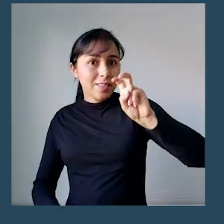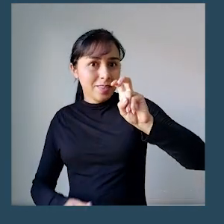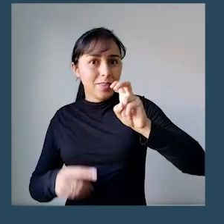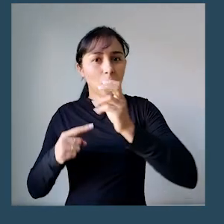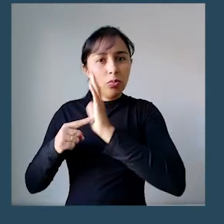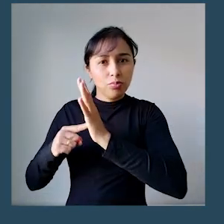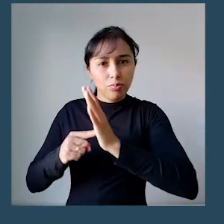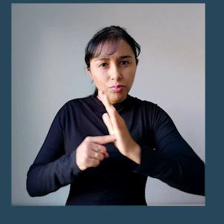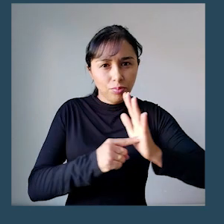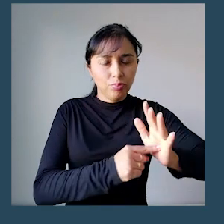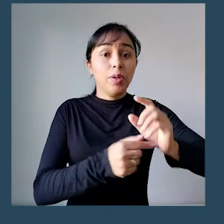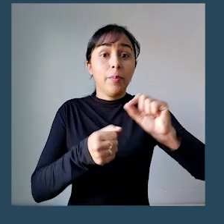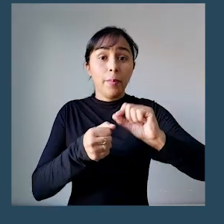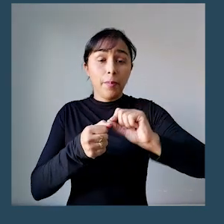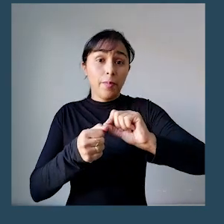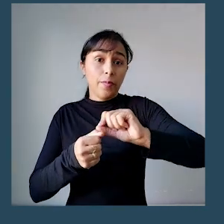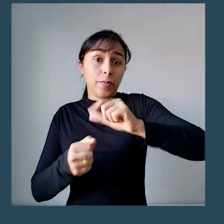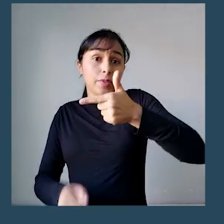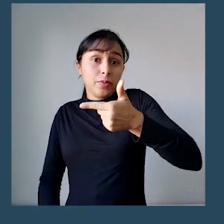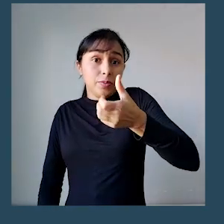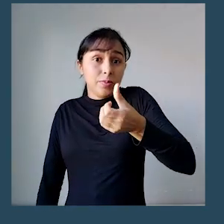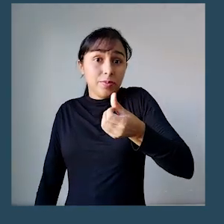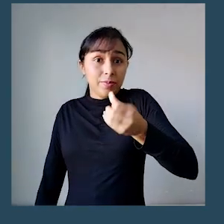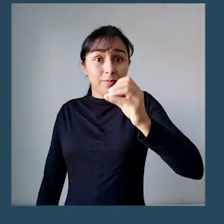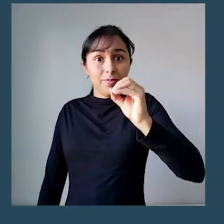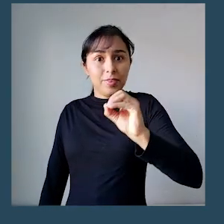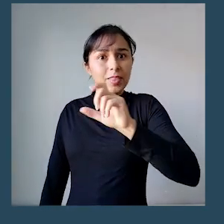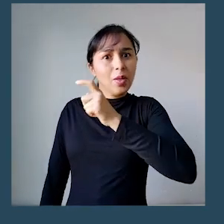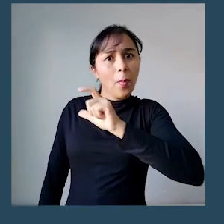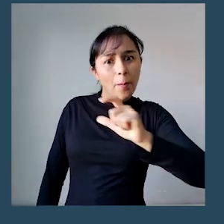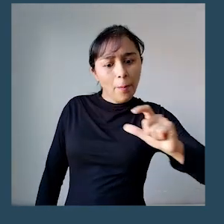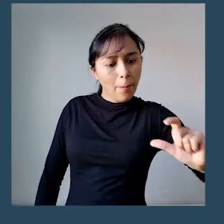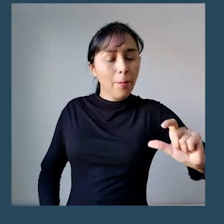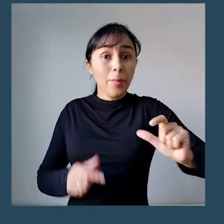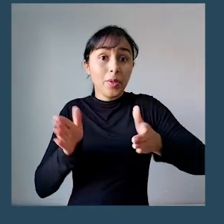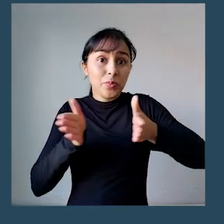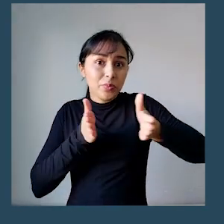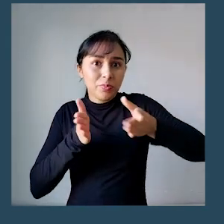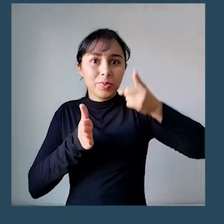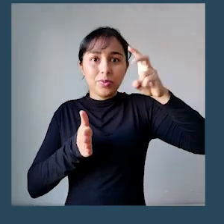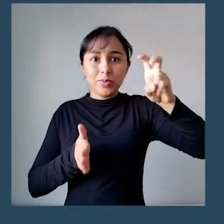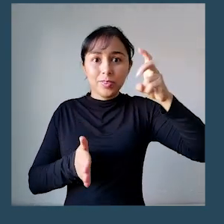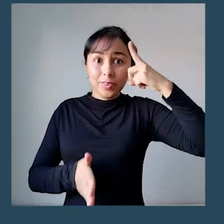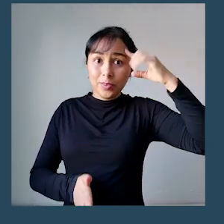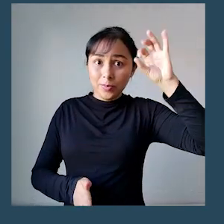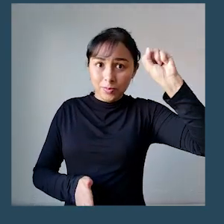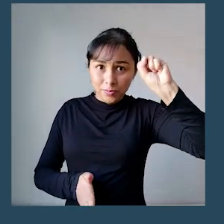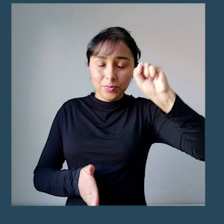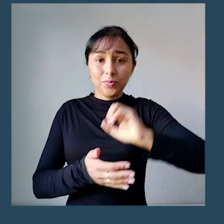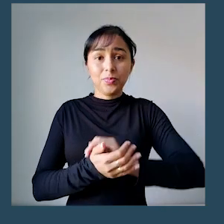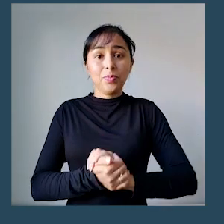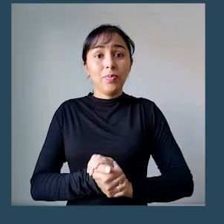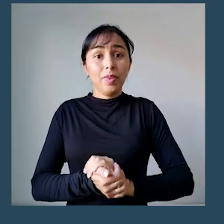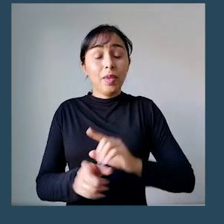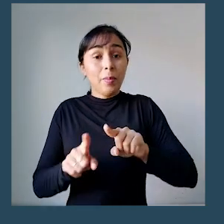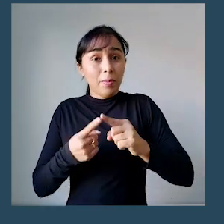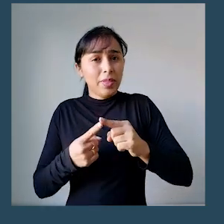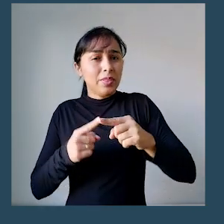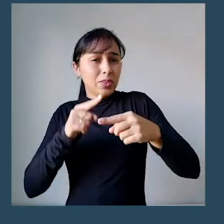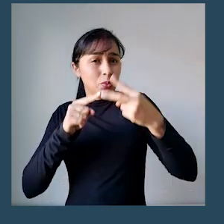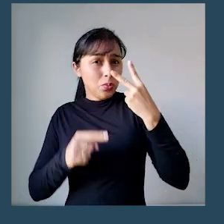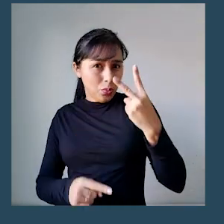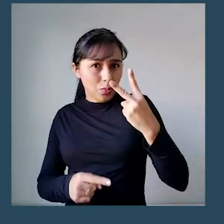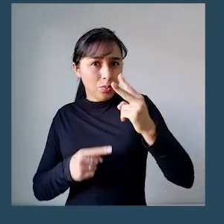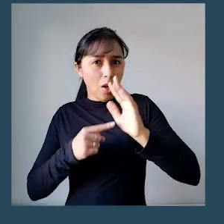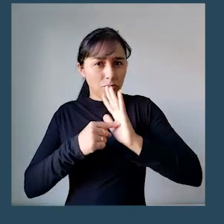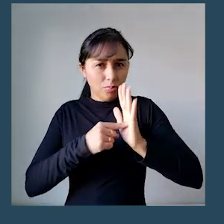5 máquinas com produtividades idênticas produzem 260 peças em 5 dias. Sabendo que 2 máquinas